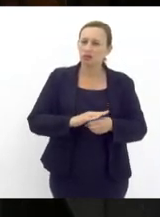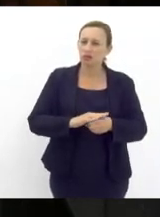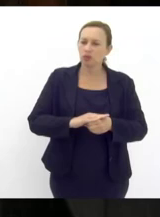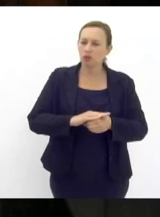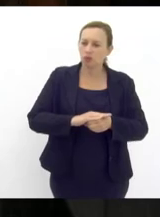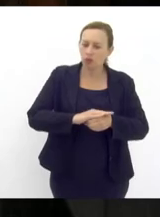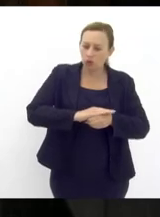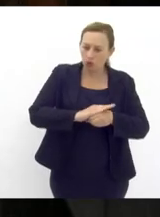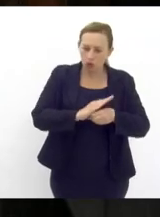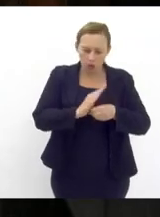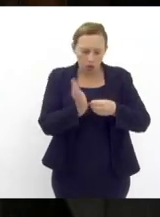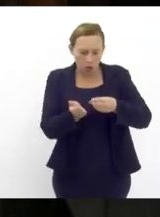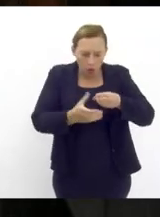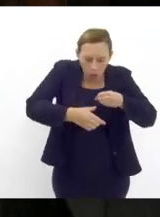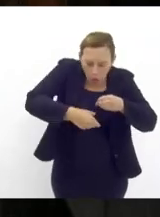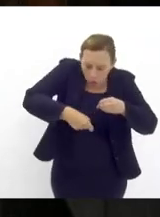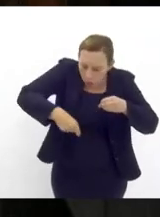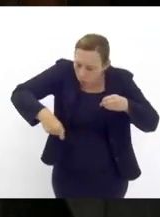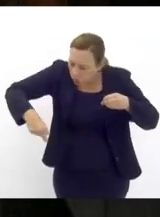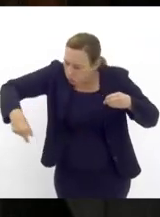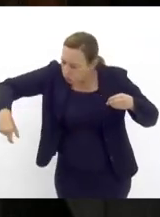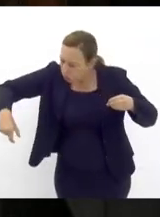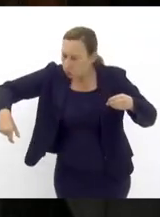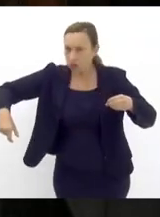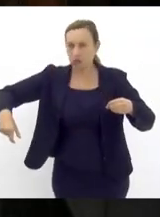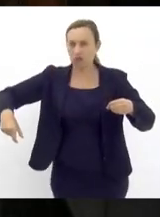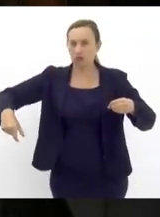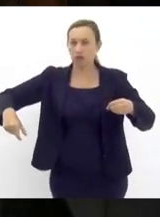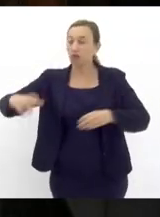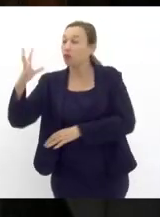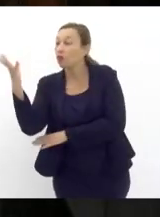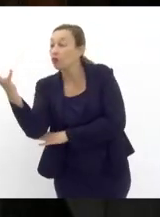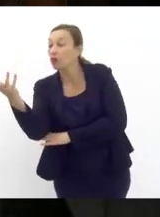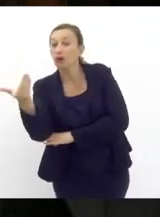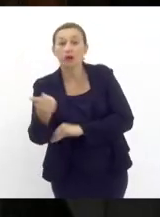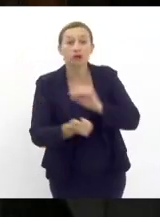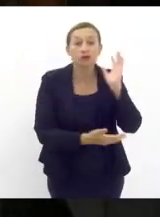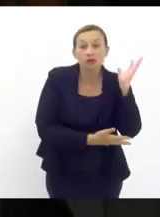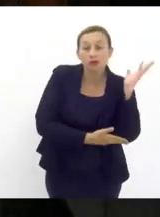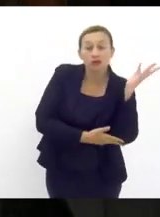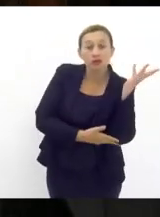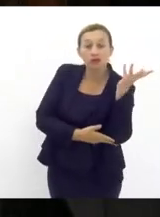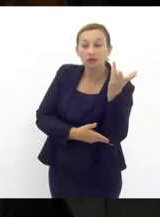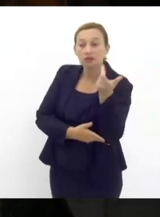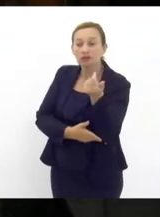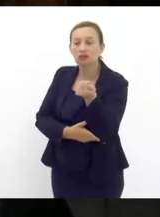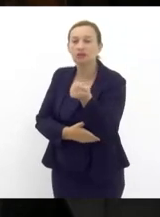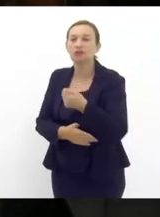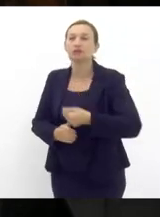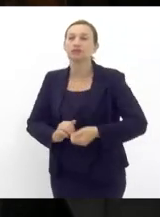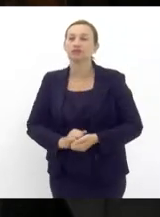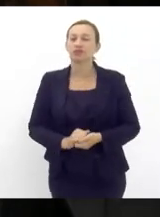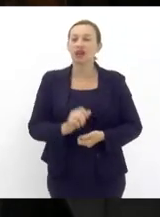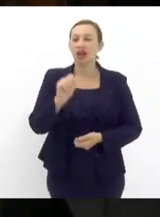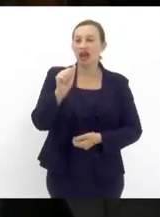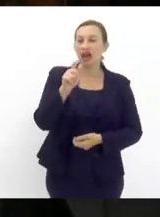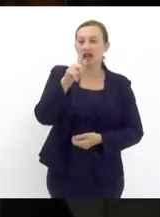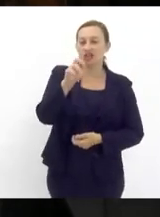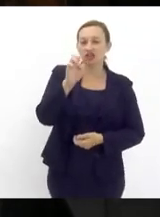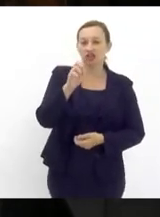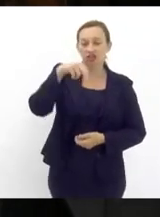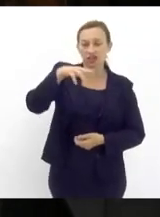da atuação da agência reguladora de saneamento a genésia